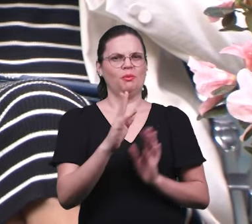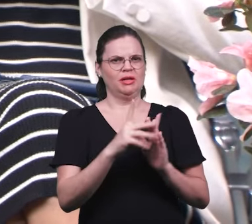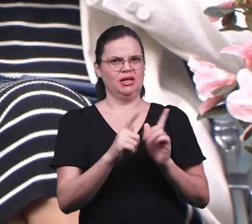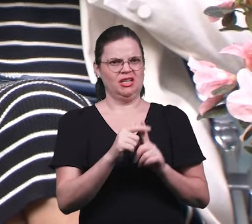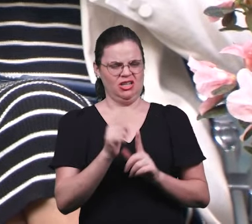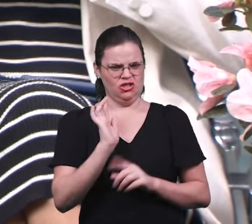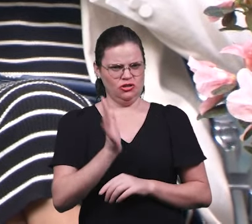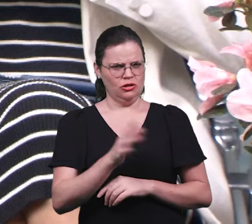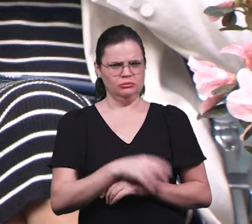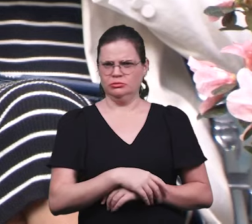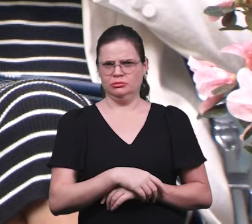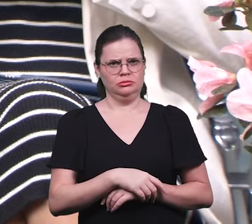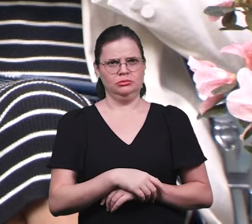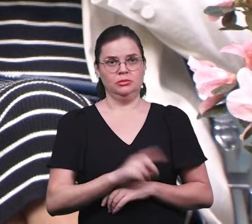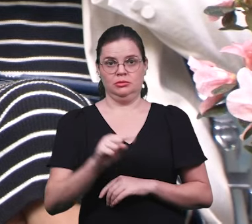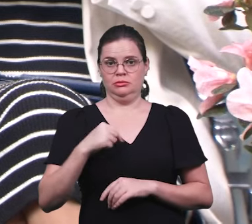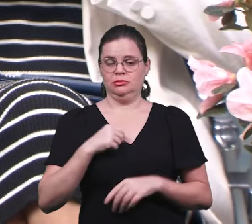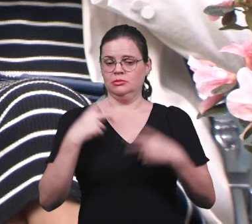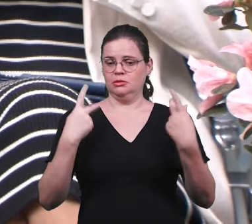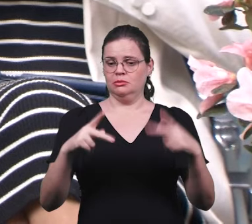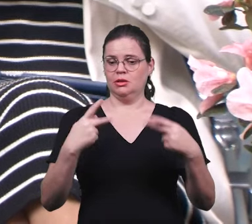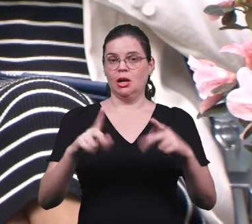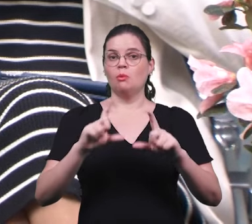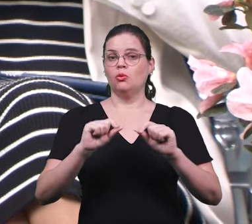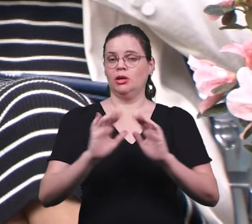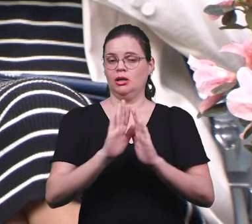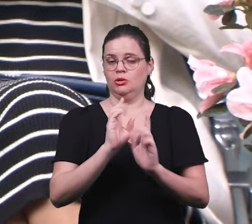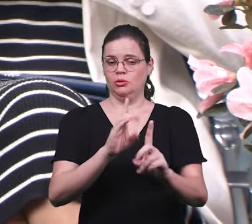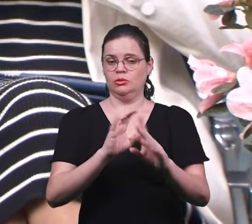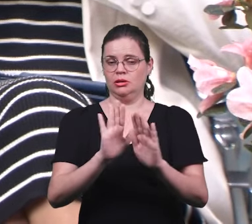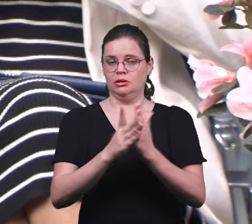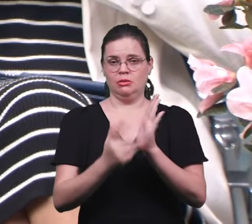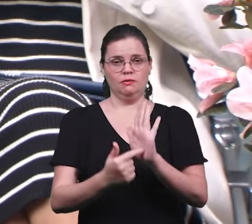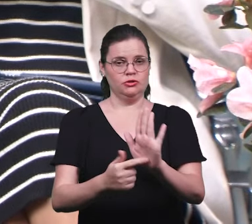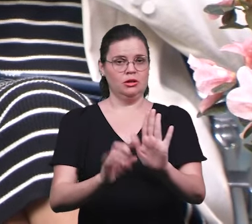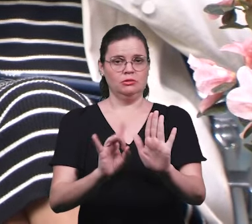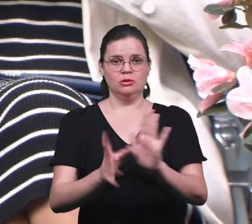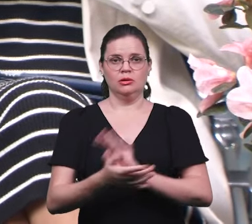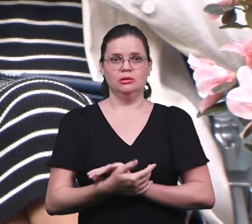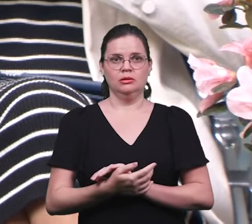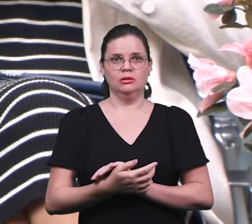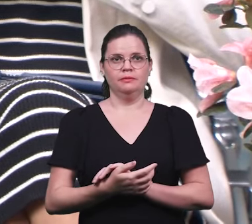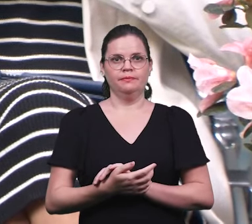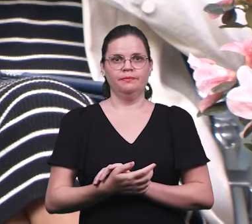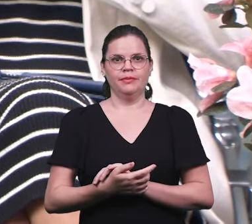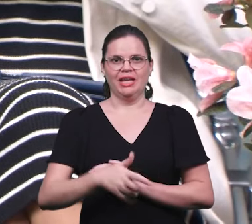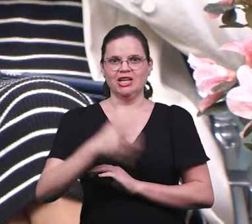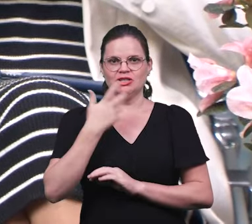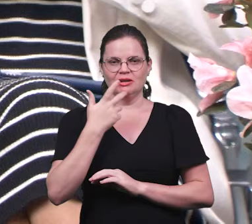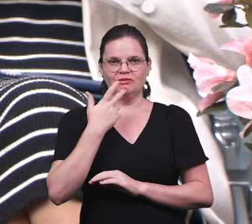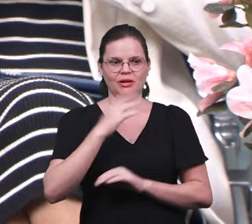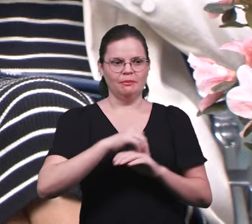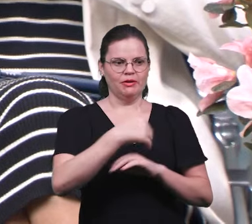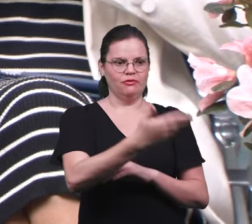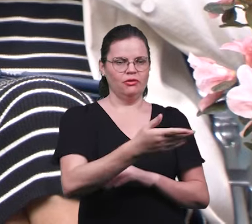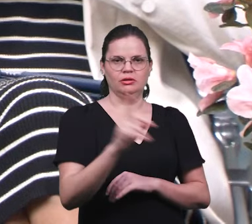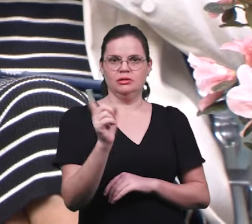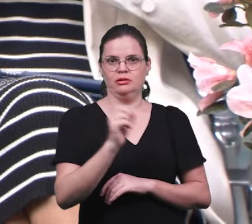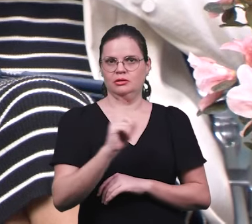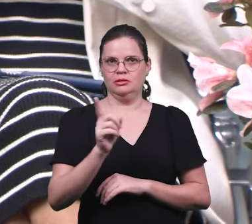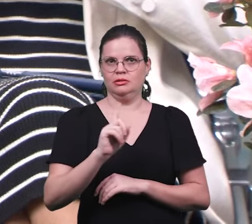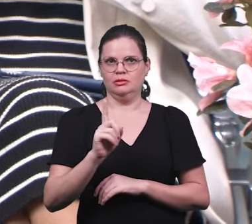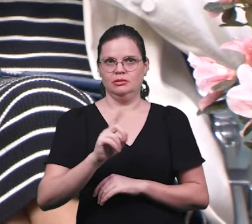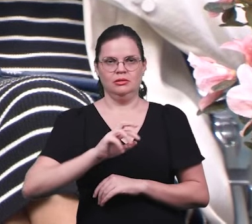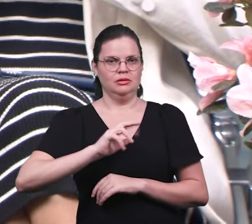igreja, nós pregamos o evangelho e nós não falamos para o de fora. A